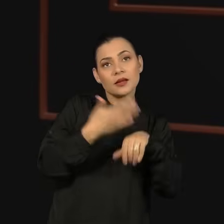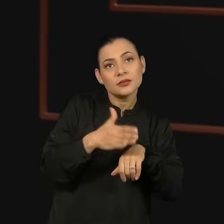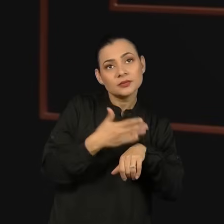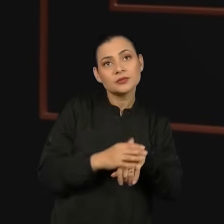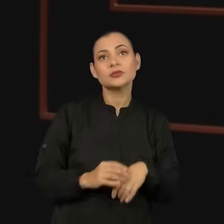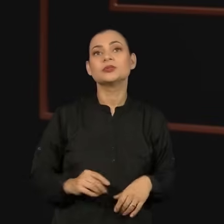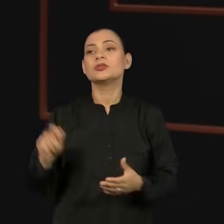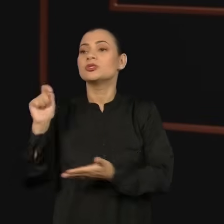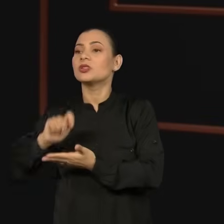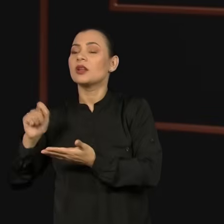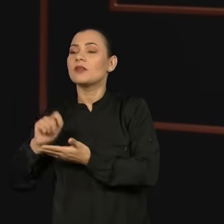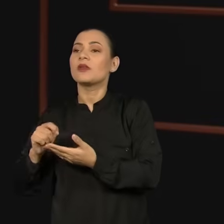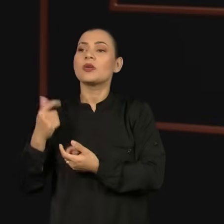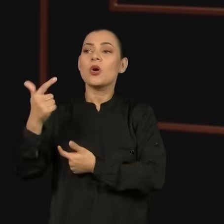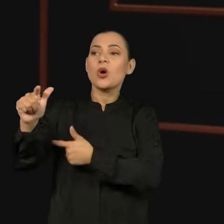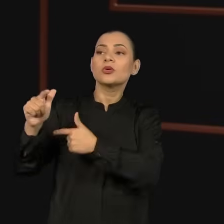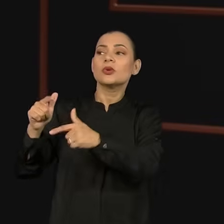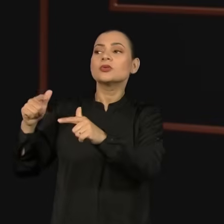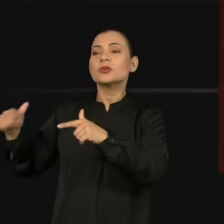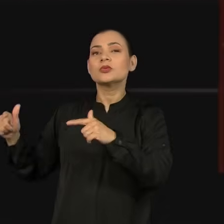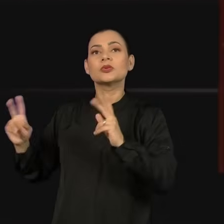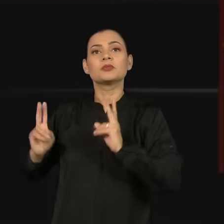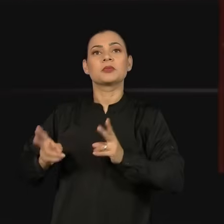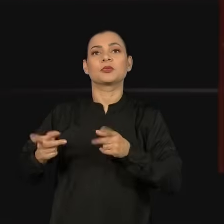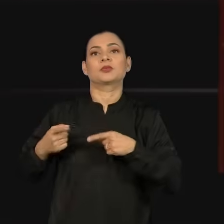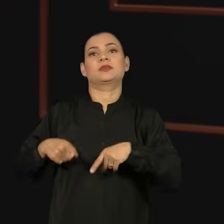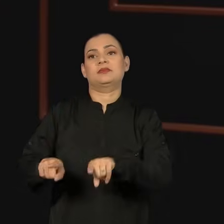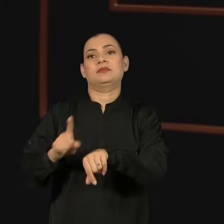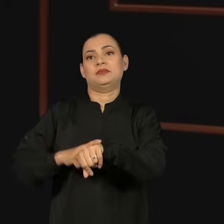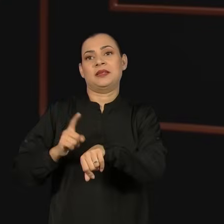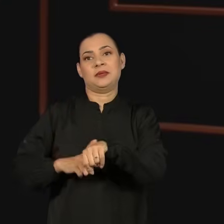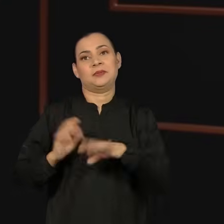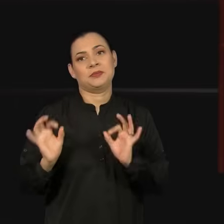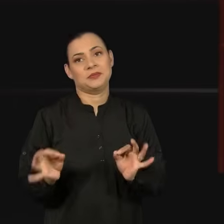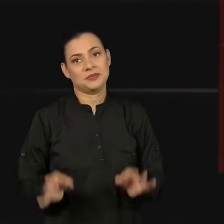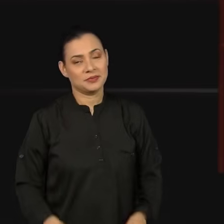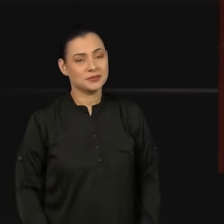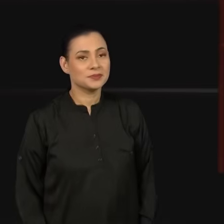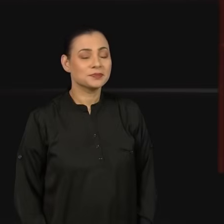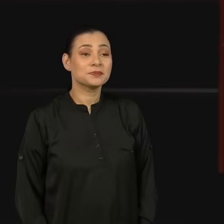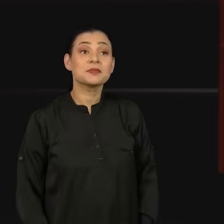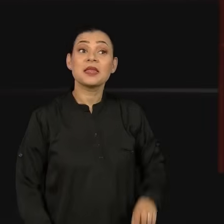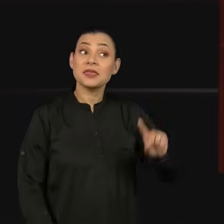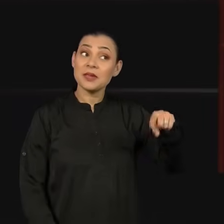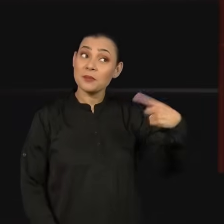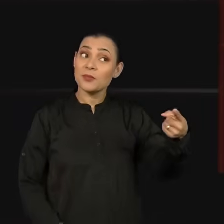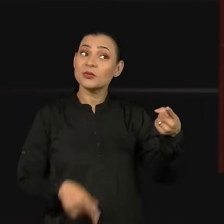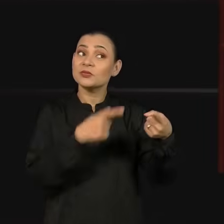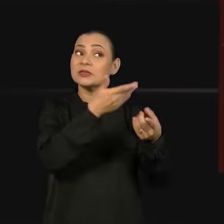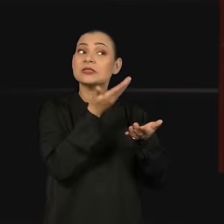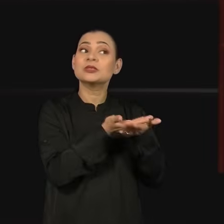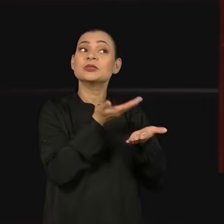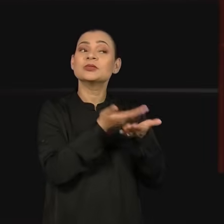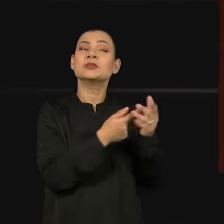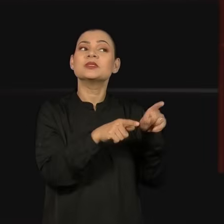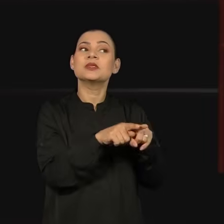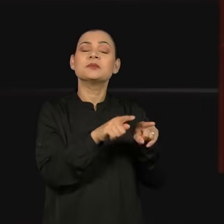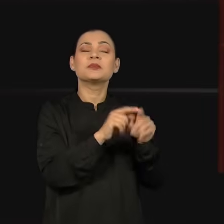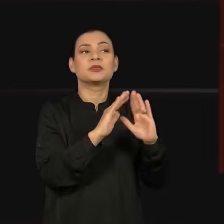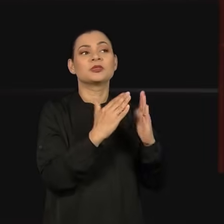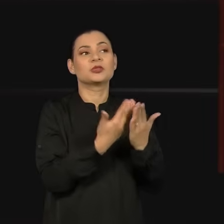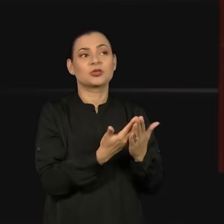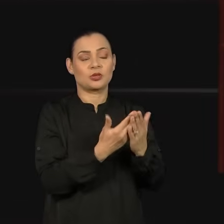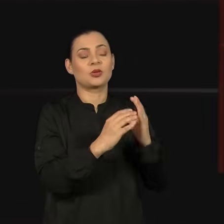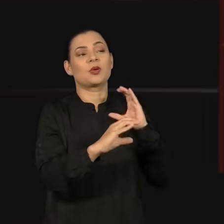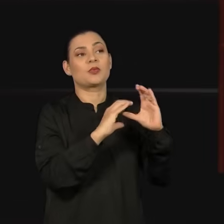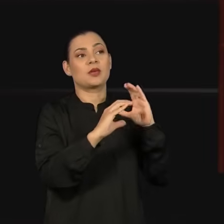de televisão. Fazia Tudo ao mesmo tempo. tudo ao mesmo tempo. Aí, mais tarde, você estudou na Escola de Comunicação e Artes